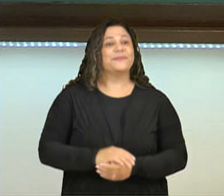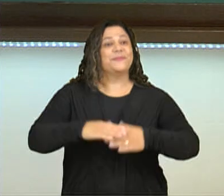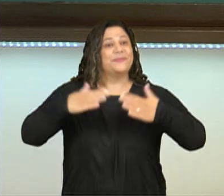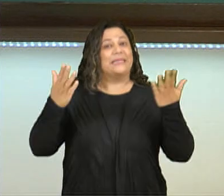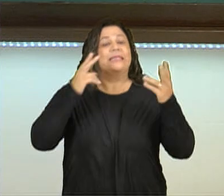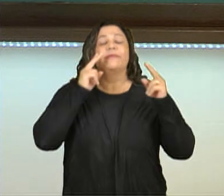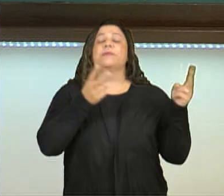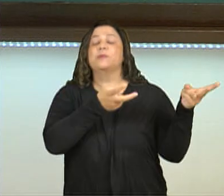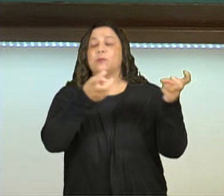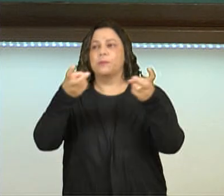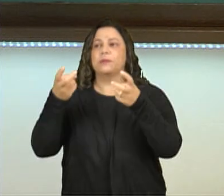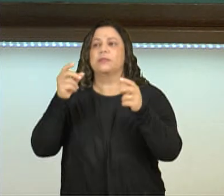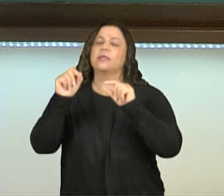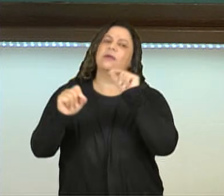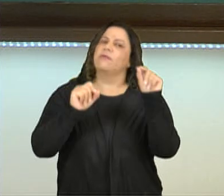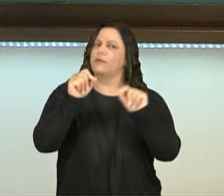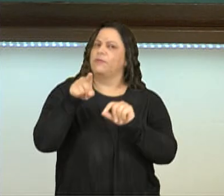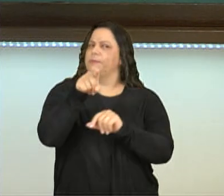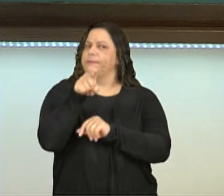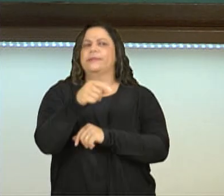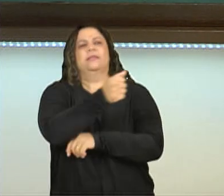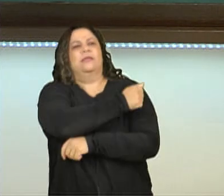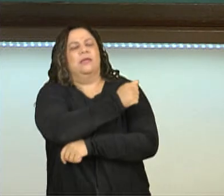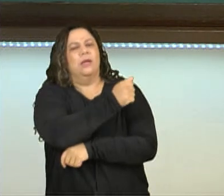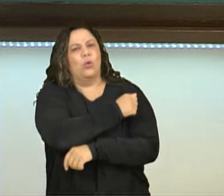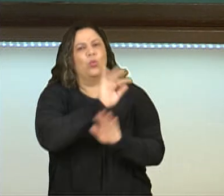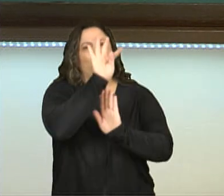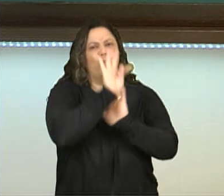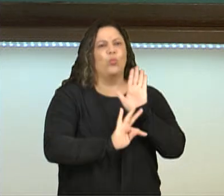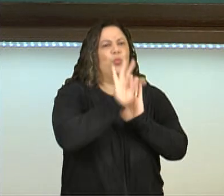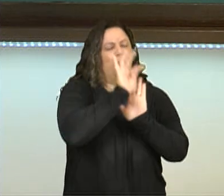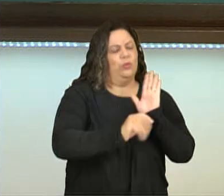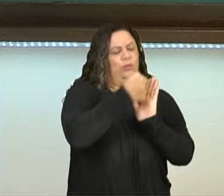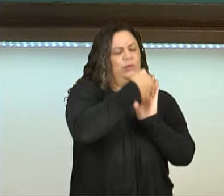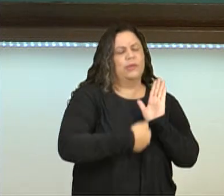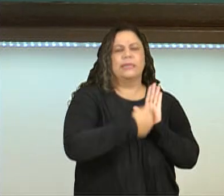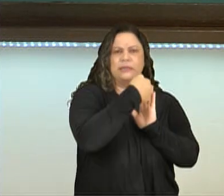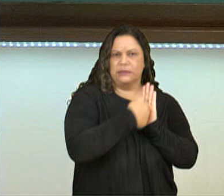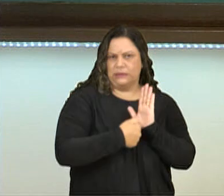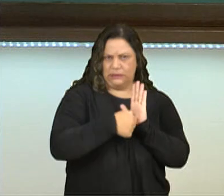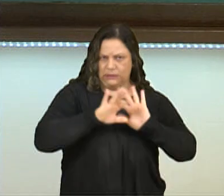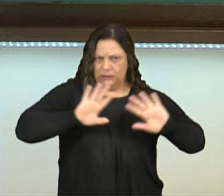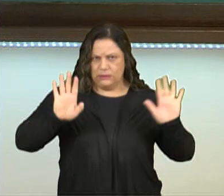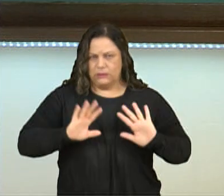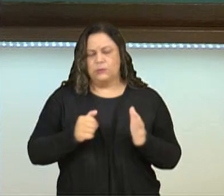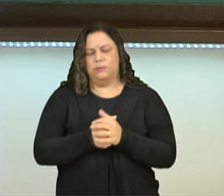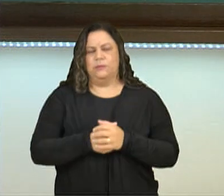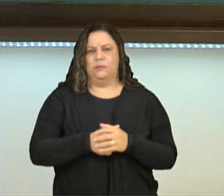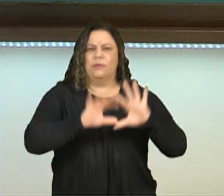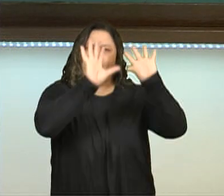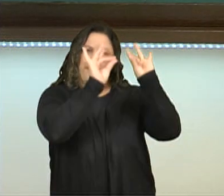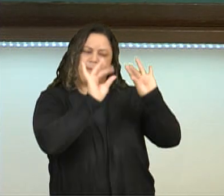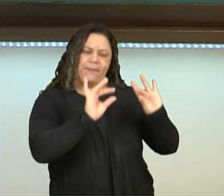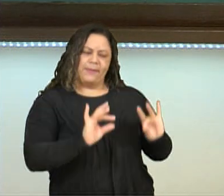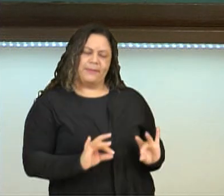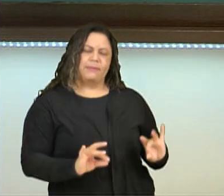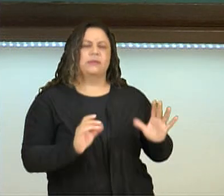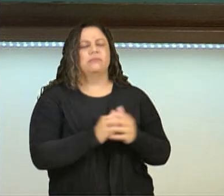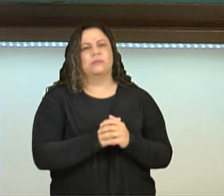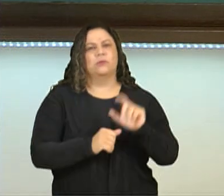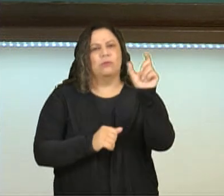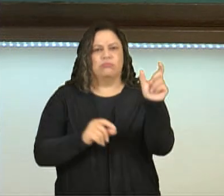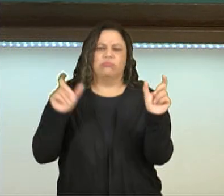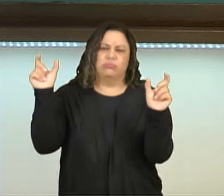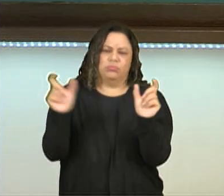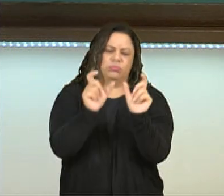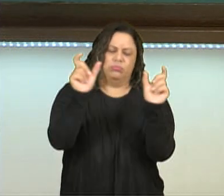vamos observar que você, aluno, o texto deve ser escrito, não precisa ser de maneira descritiva, pode ser em itens ou